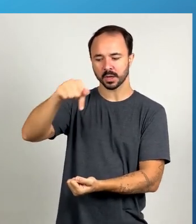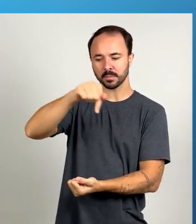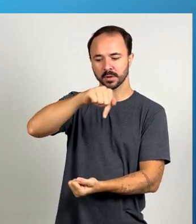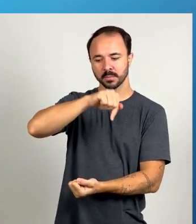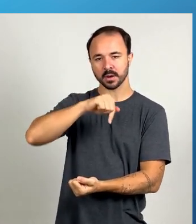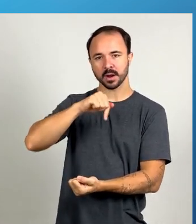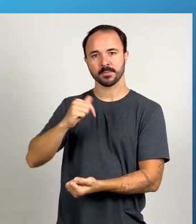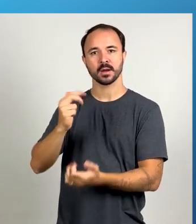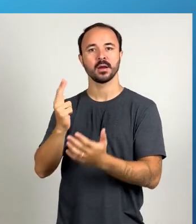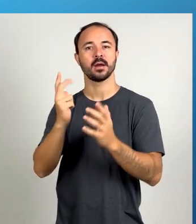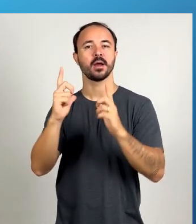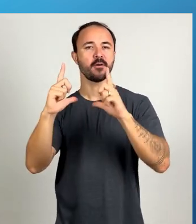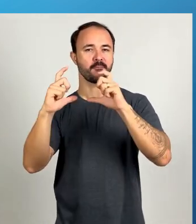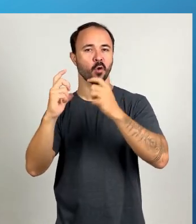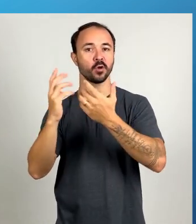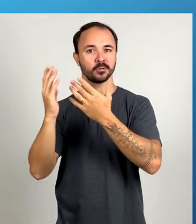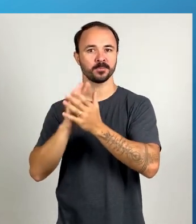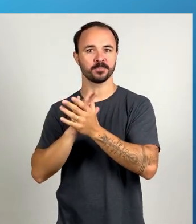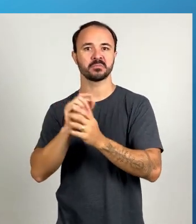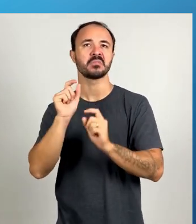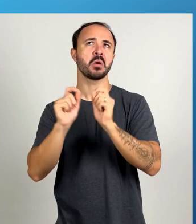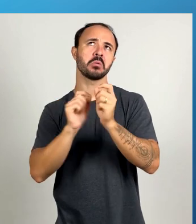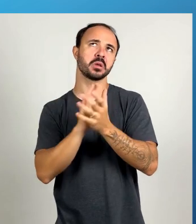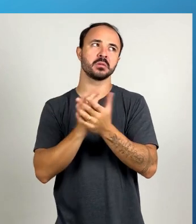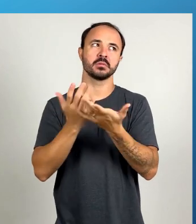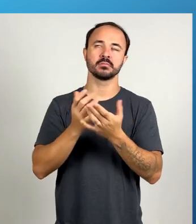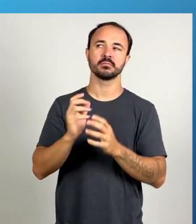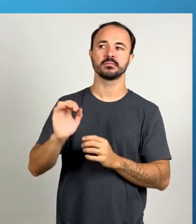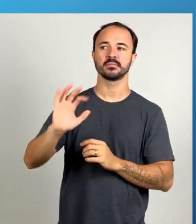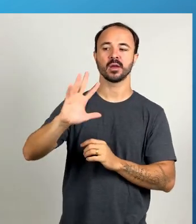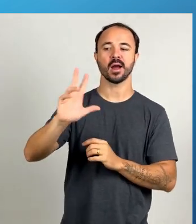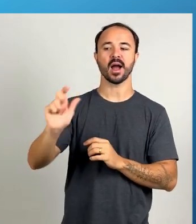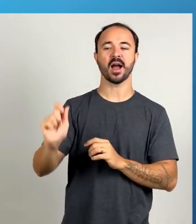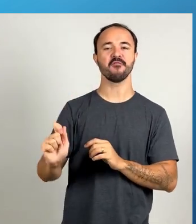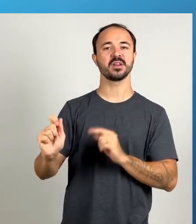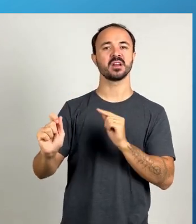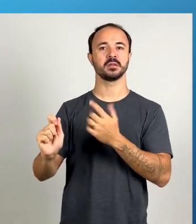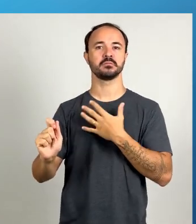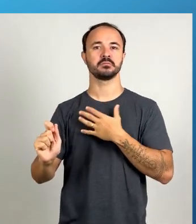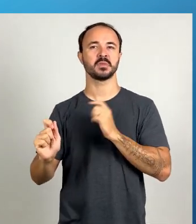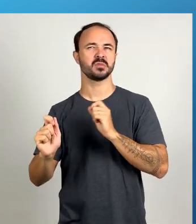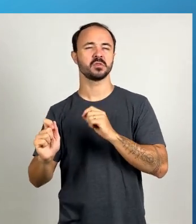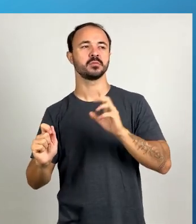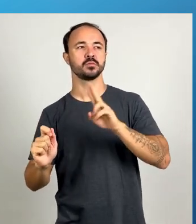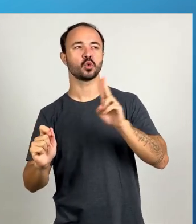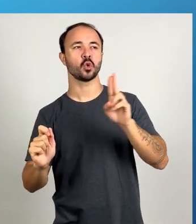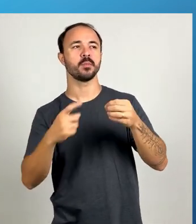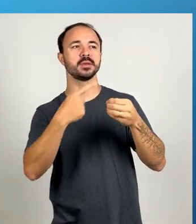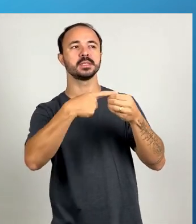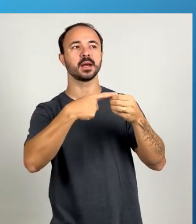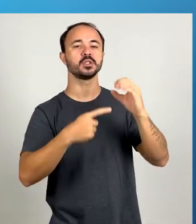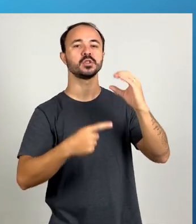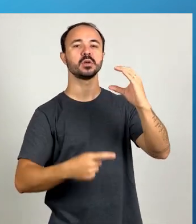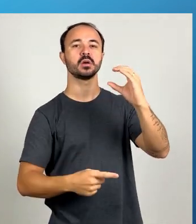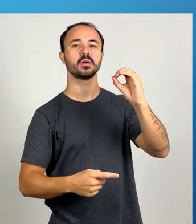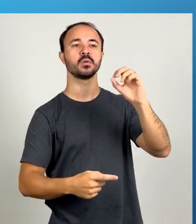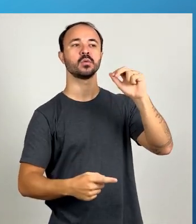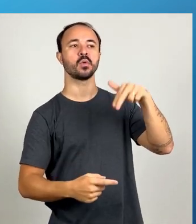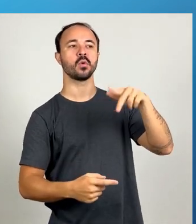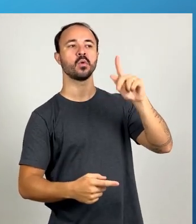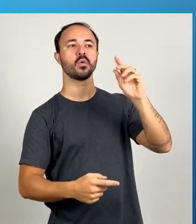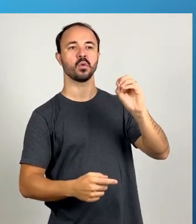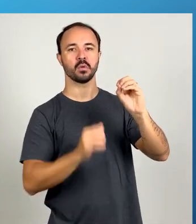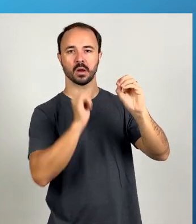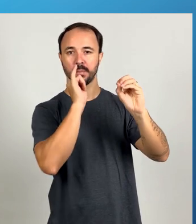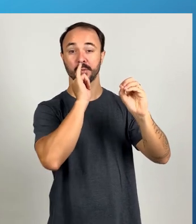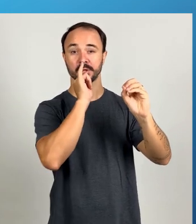desenho aqui, esse continente é a África. Então, ali deve ser o Congo, né? República Democrática do Congo, aproximadamente. Cada ponto